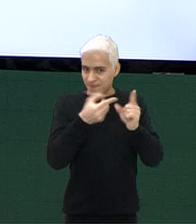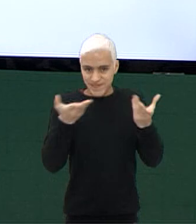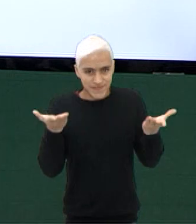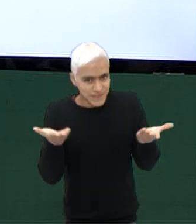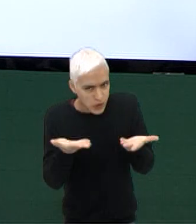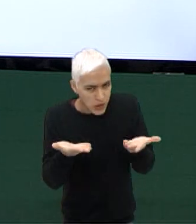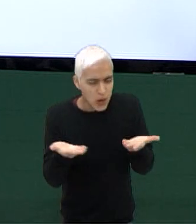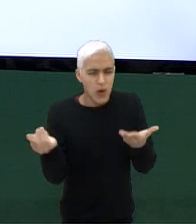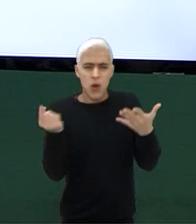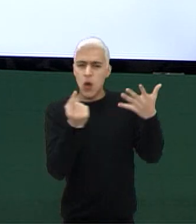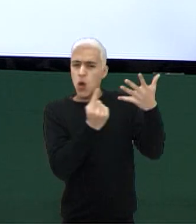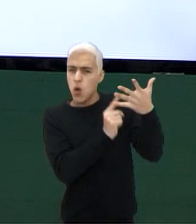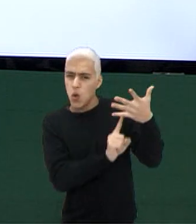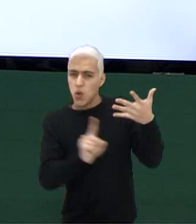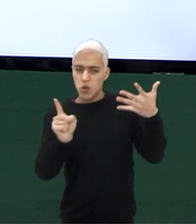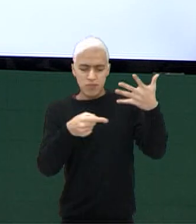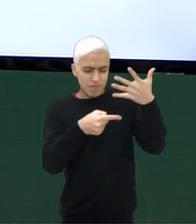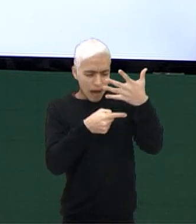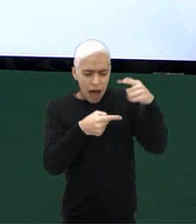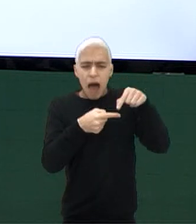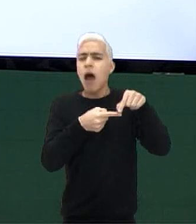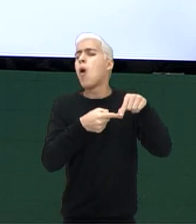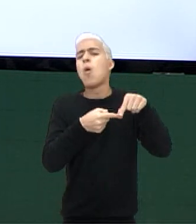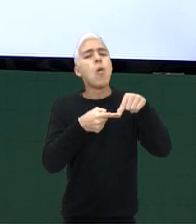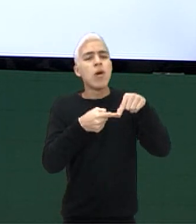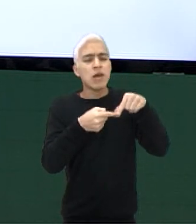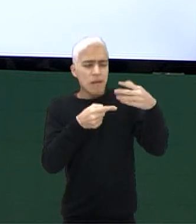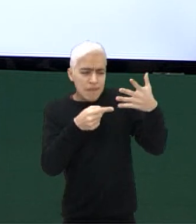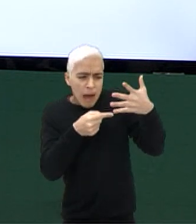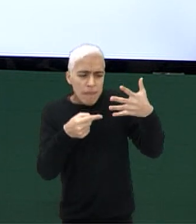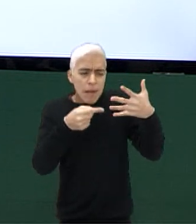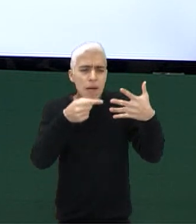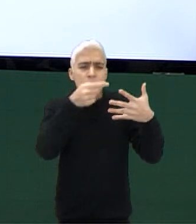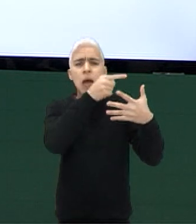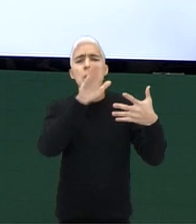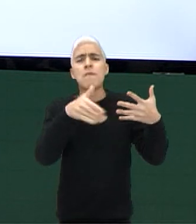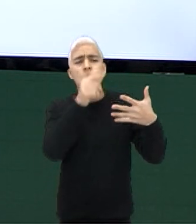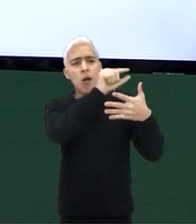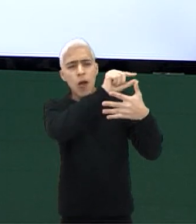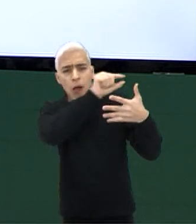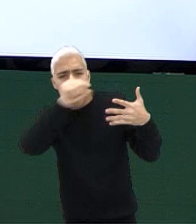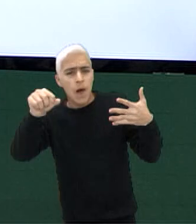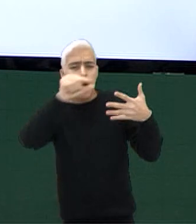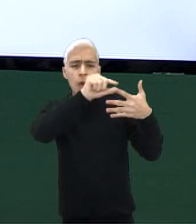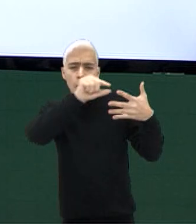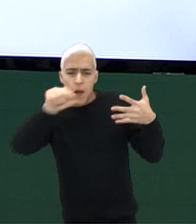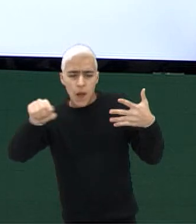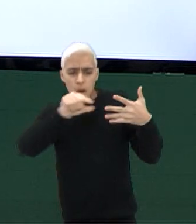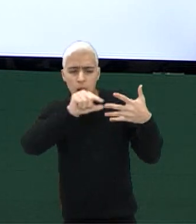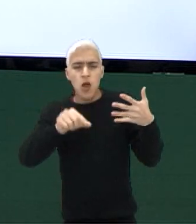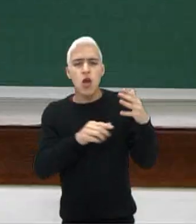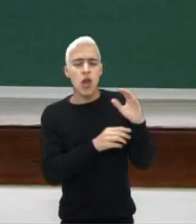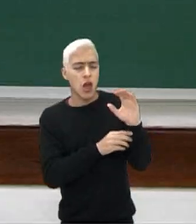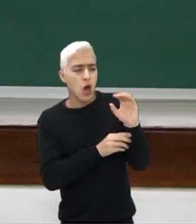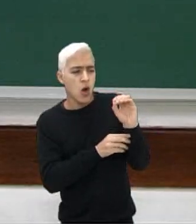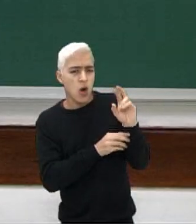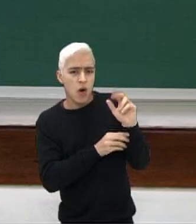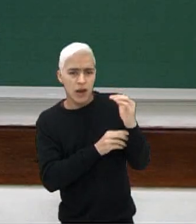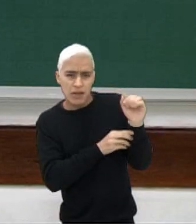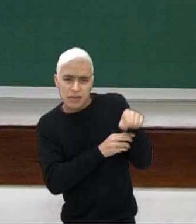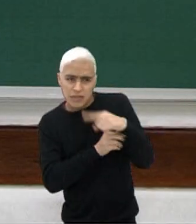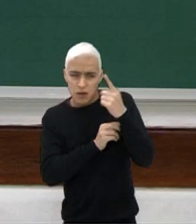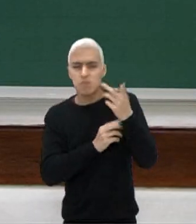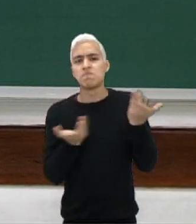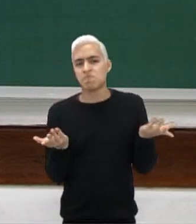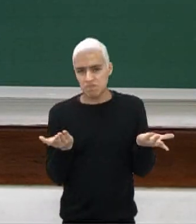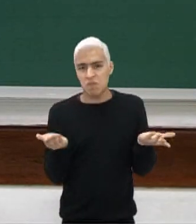Hoje é a última. Ou seja, quais são essas outras 5 que nós já vimos? Vou dar um tempinho para